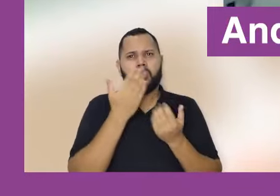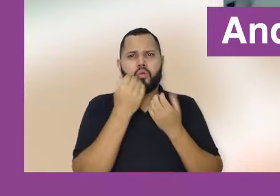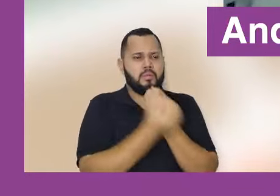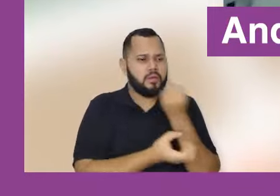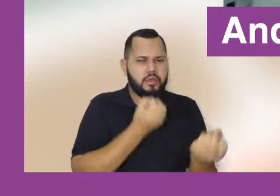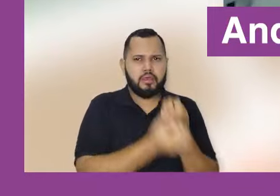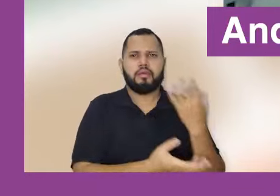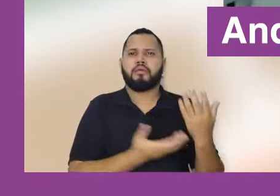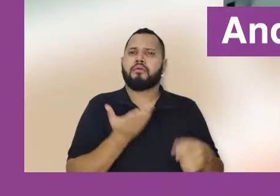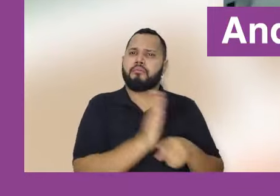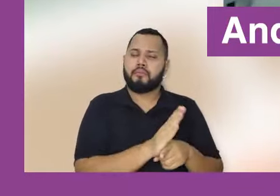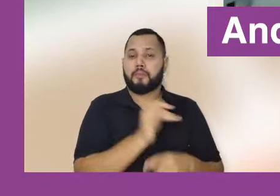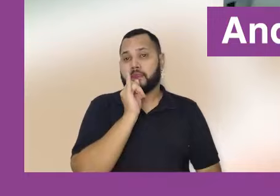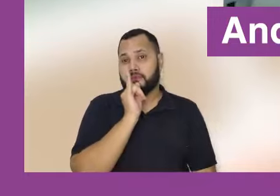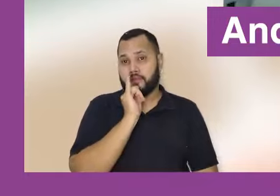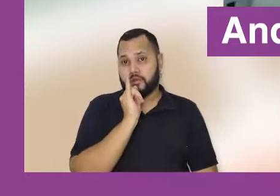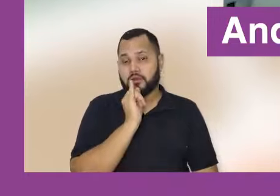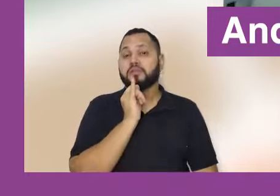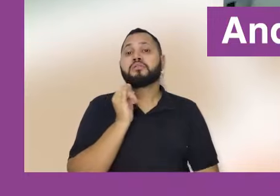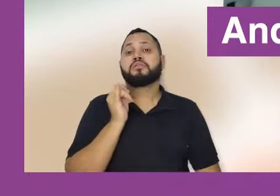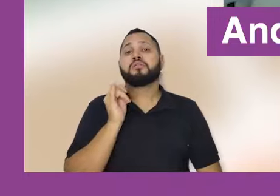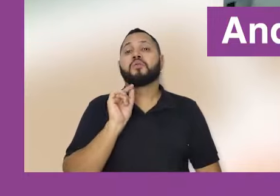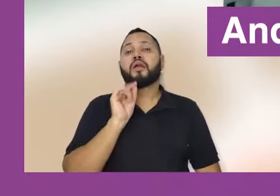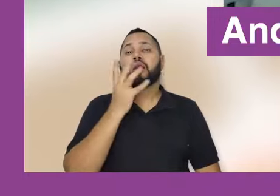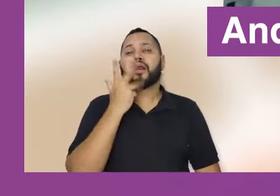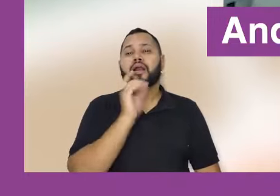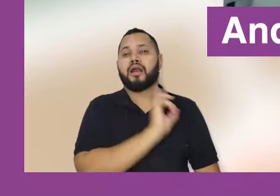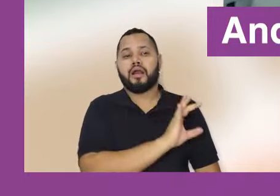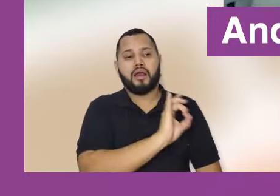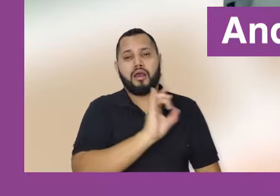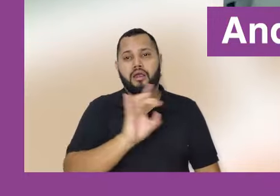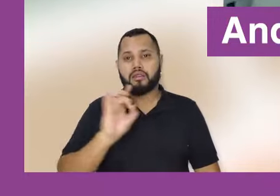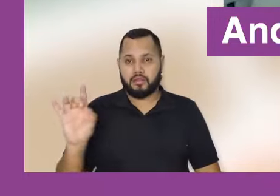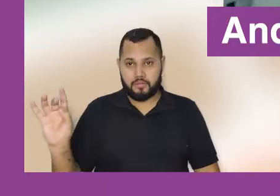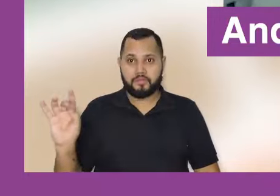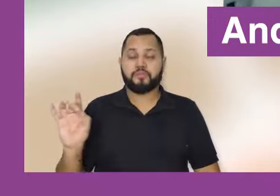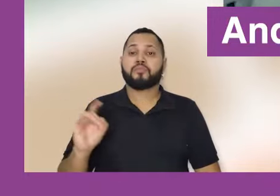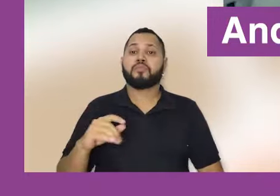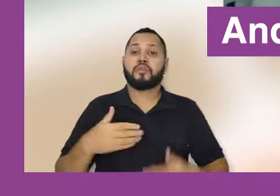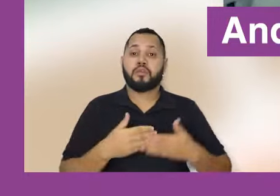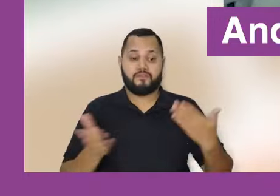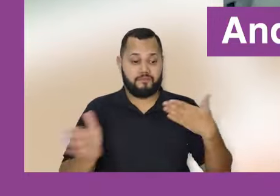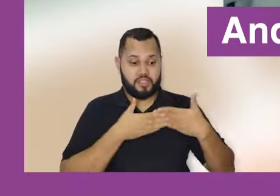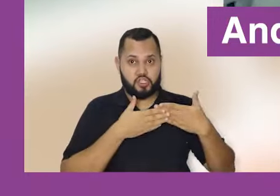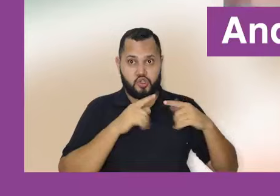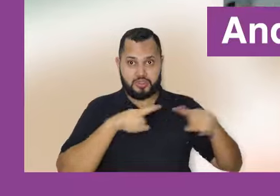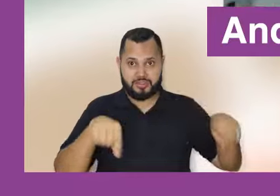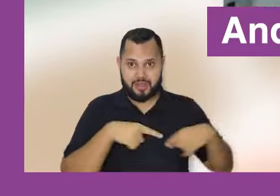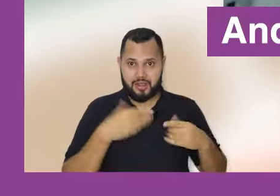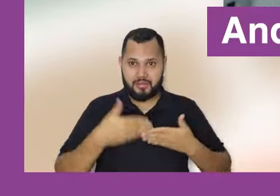alimentadas foi por exemplo enviar para casa de cada criança ao longo do tempo que o berçário ficou fechado